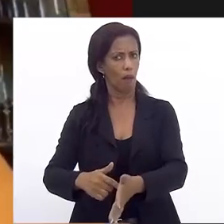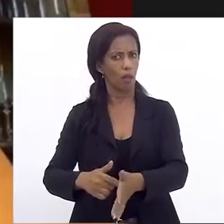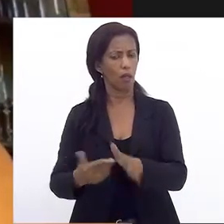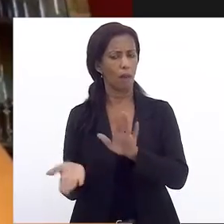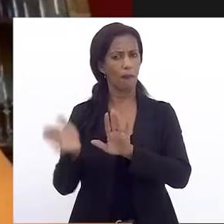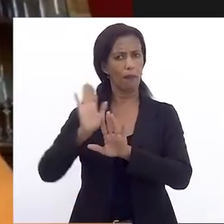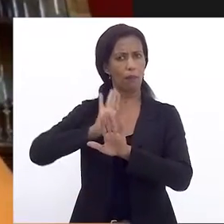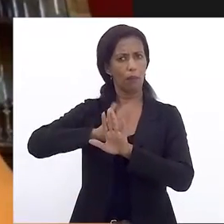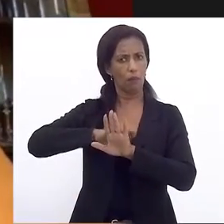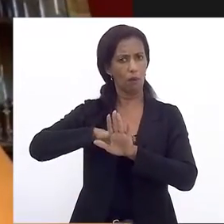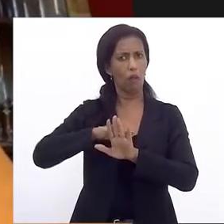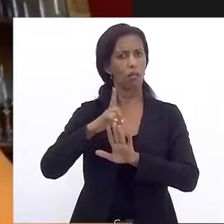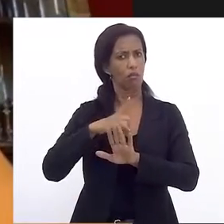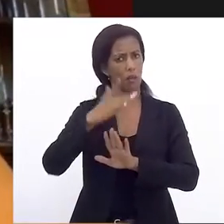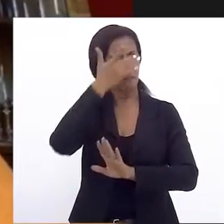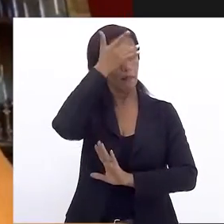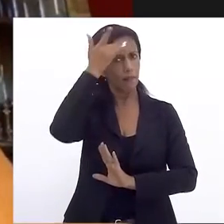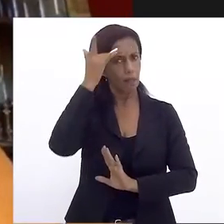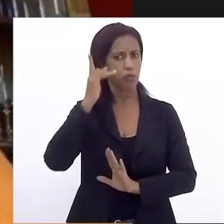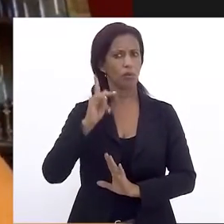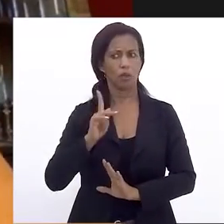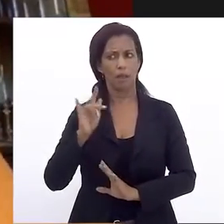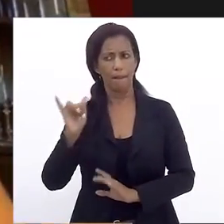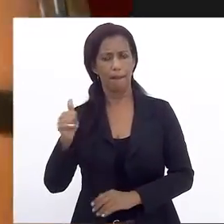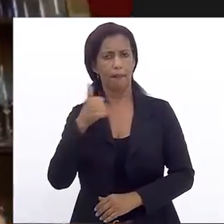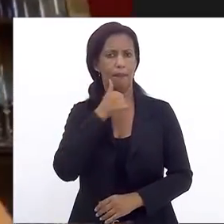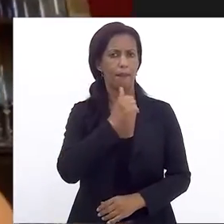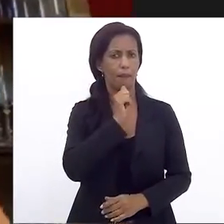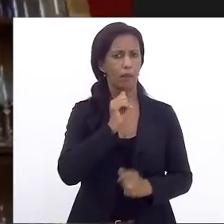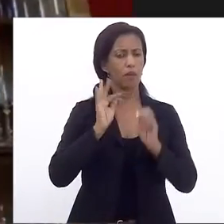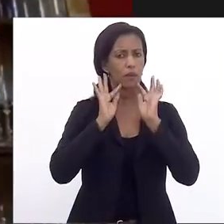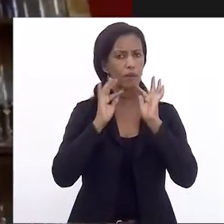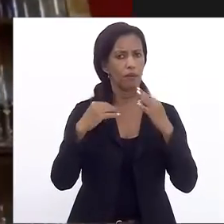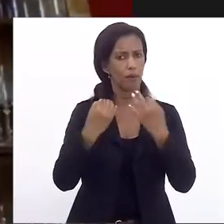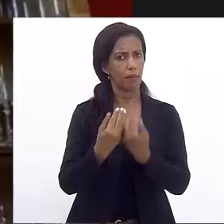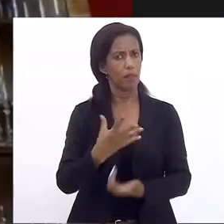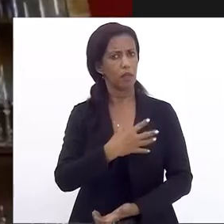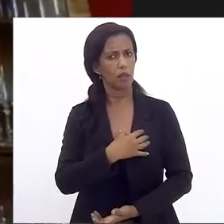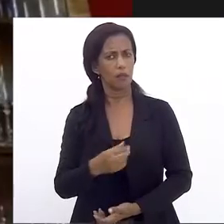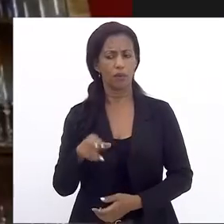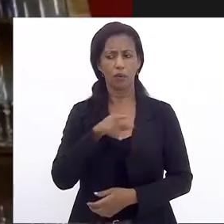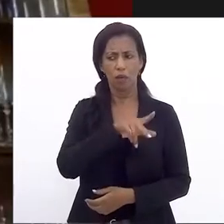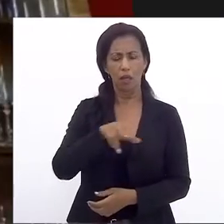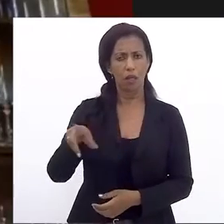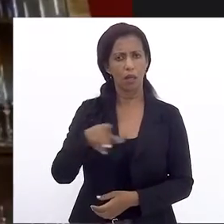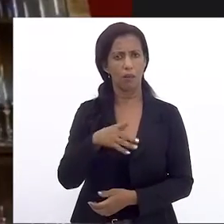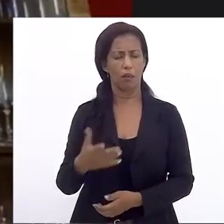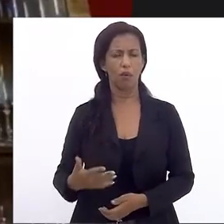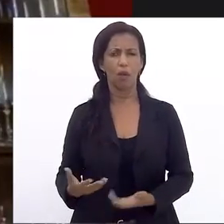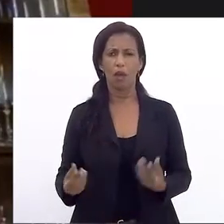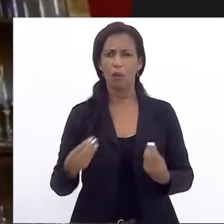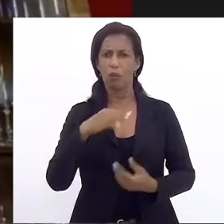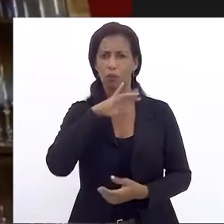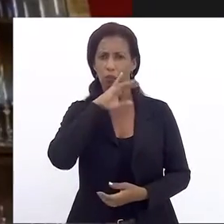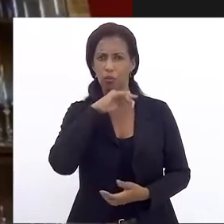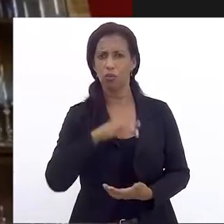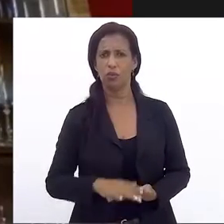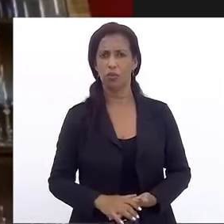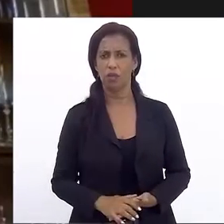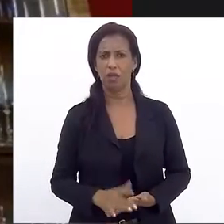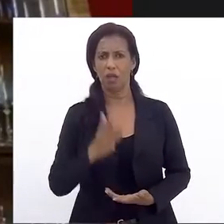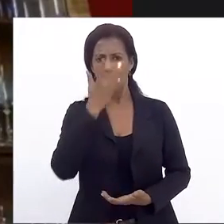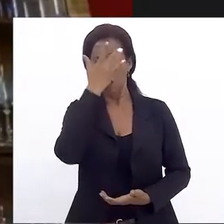pessoas, tem pais, tem mães de família, tem filhos, irmãos, e é muito ruim que as pessoas de repente se utilizam de um meio que é